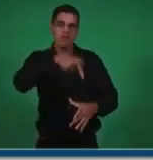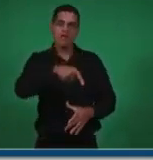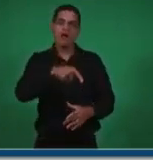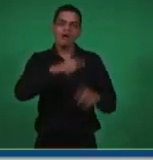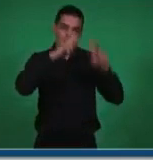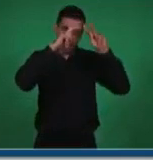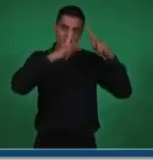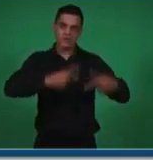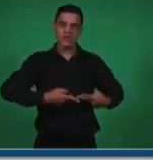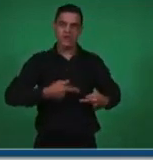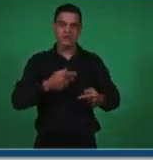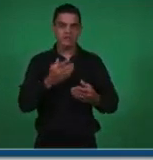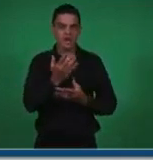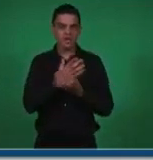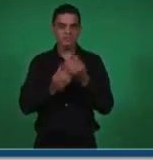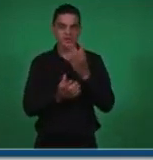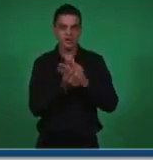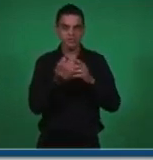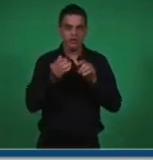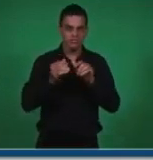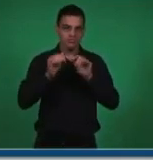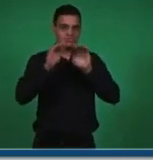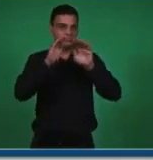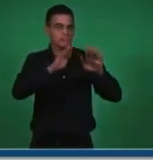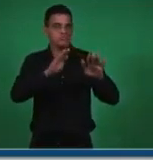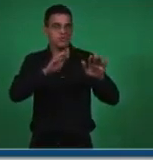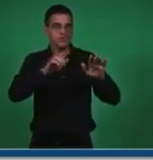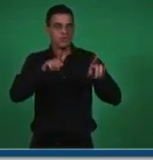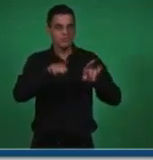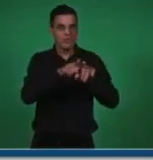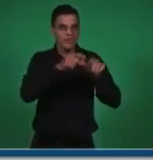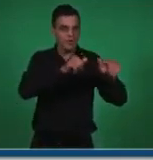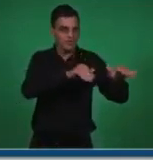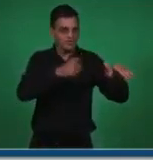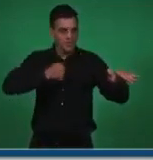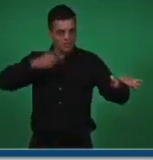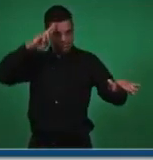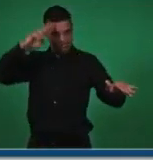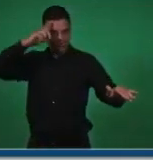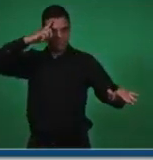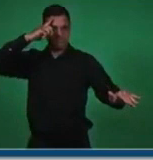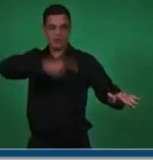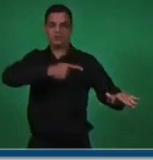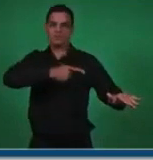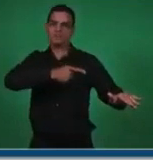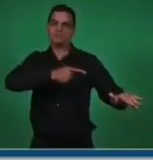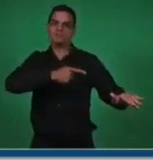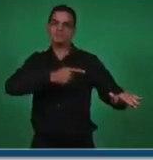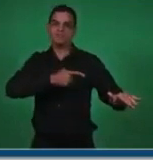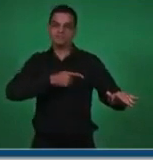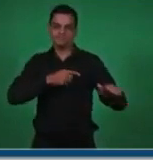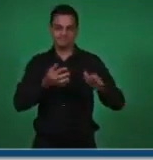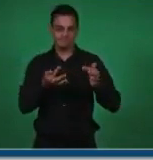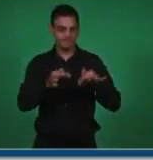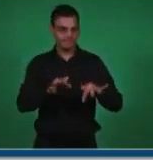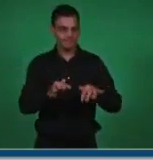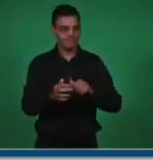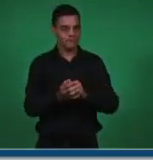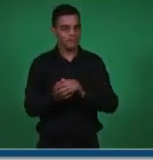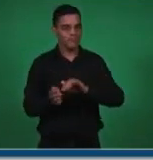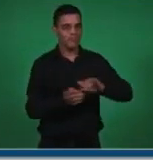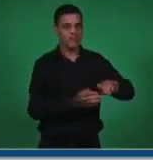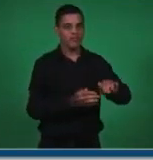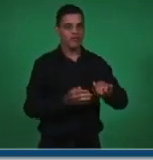céus e a todos os seus exércitos dei as minhas ordens. Louvado seja o nome do Senhor. Glória a